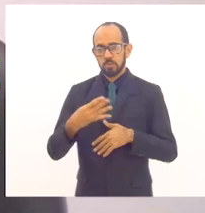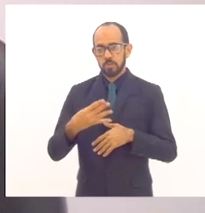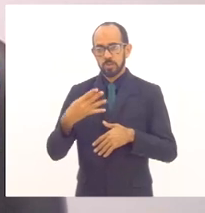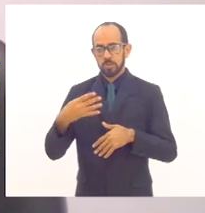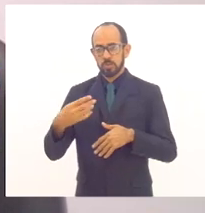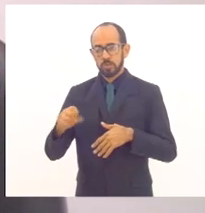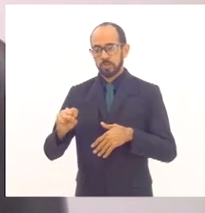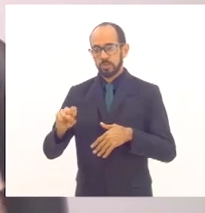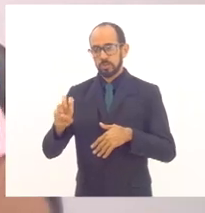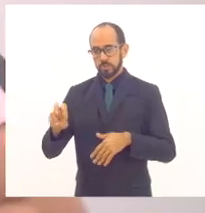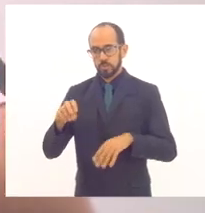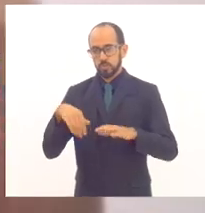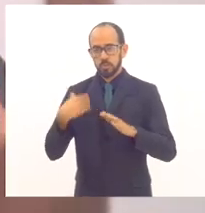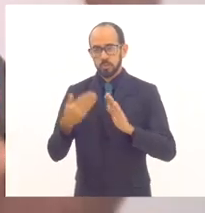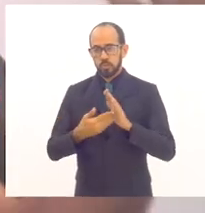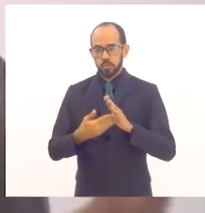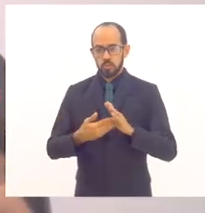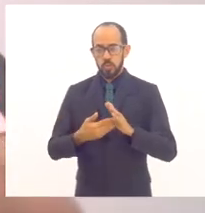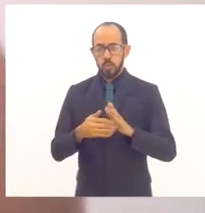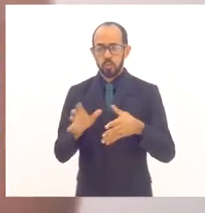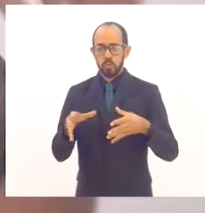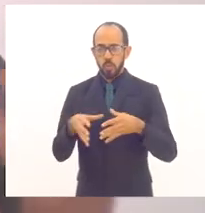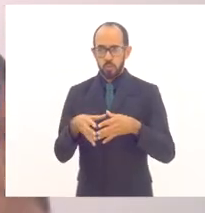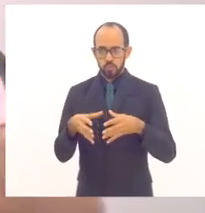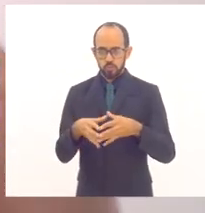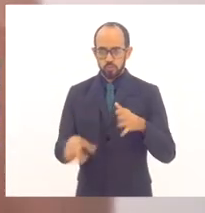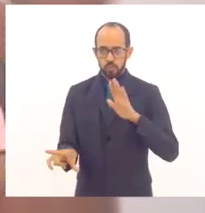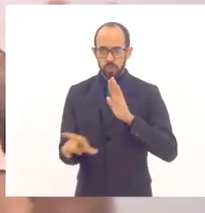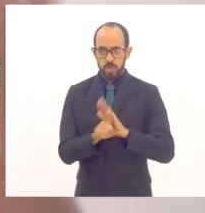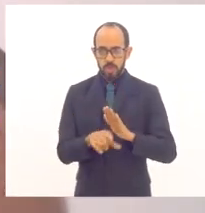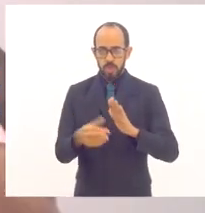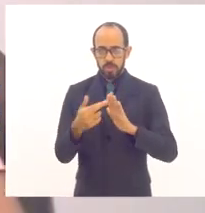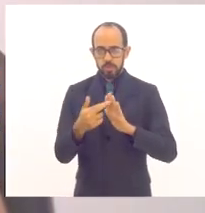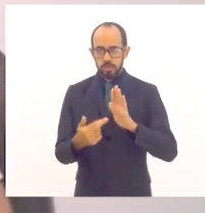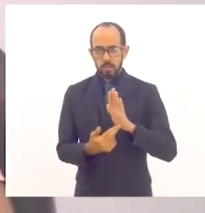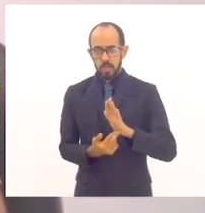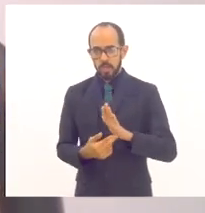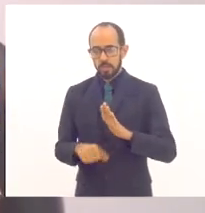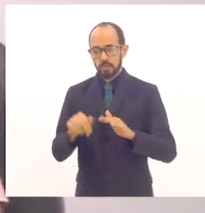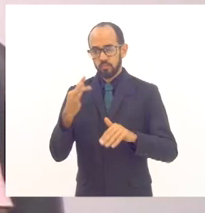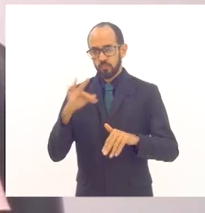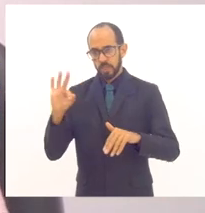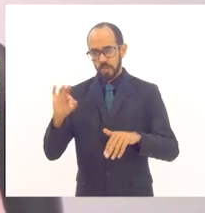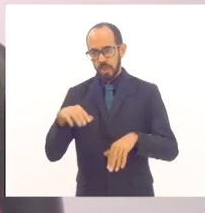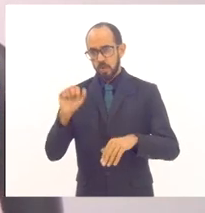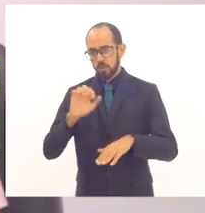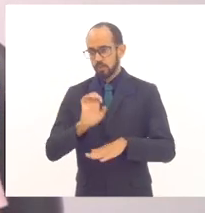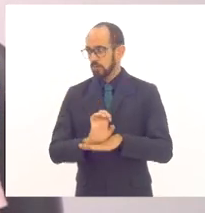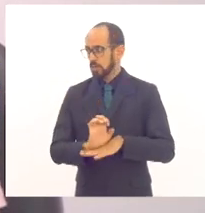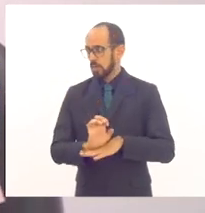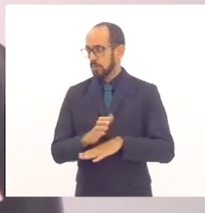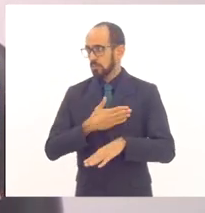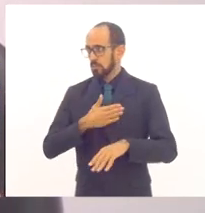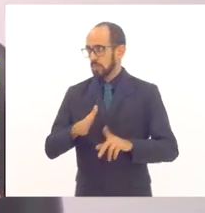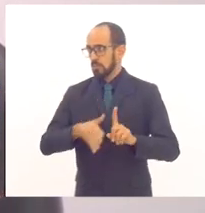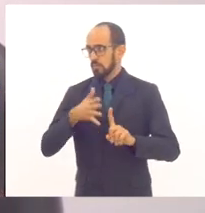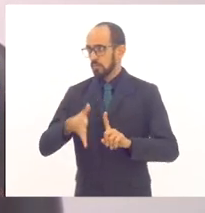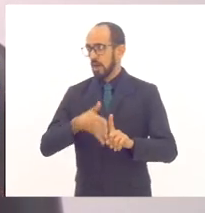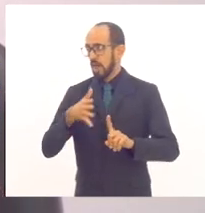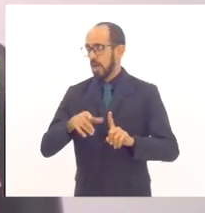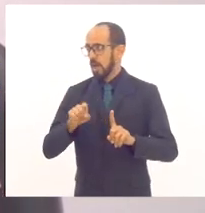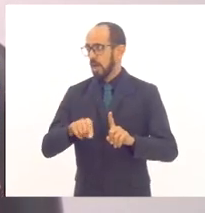46.485, enfim, todo um arcabouço de leis e normas federais e estaduais, e a minha fala vai a partir